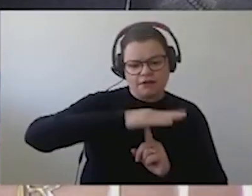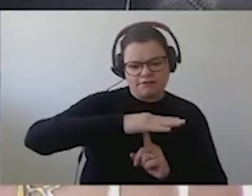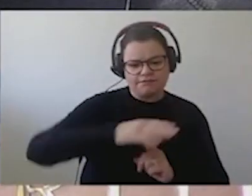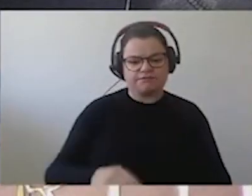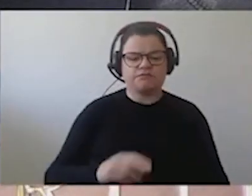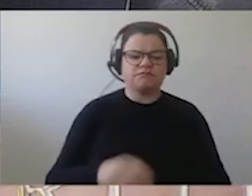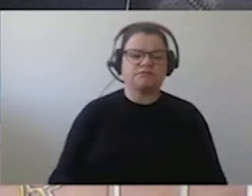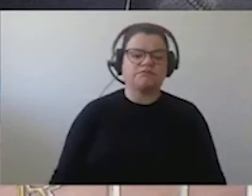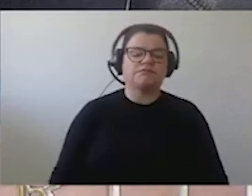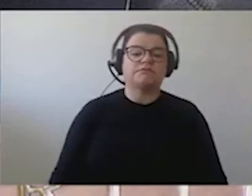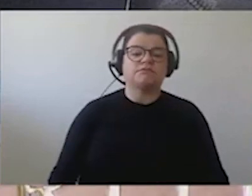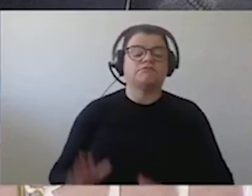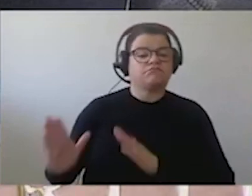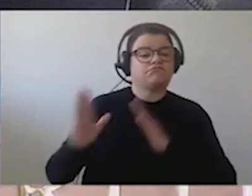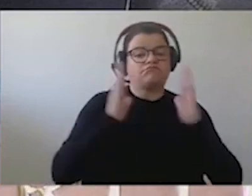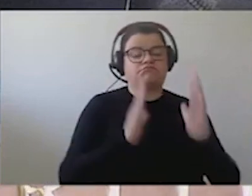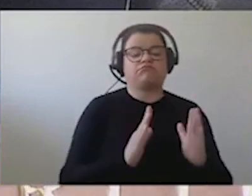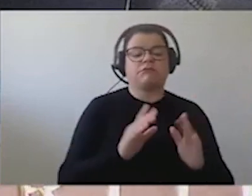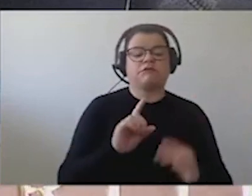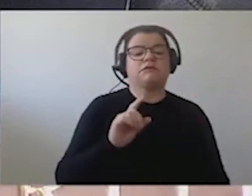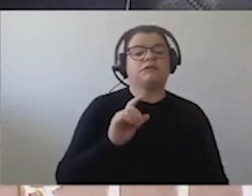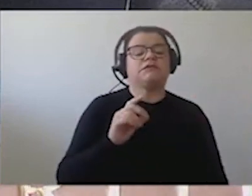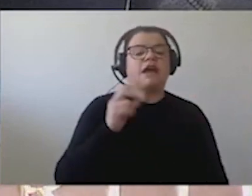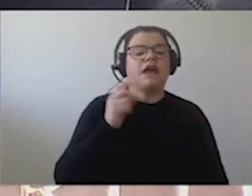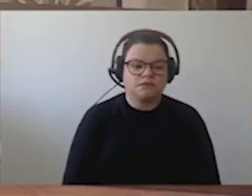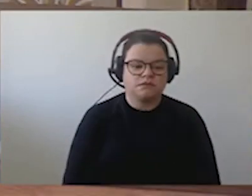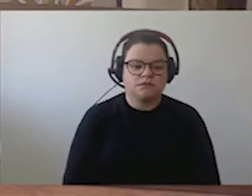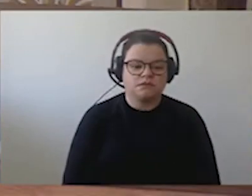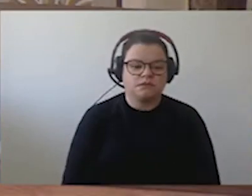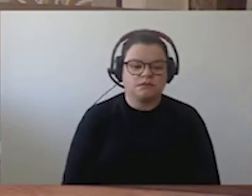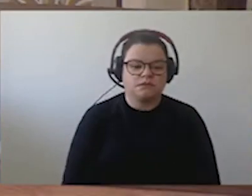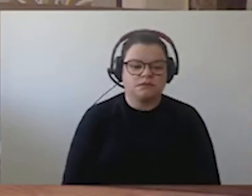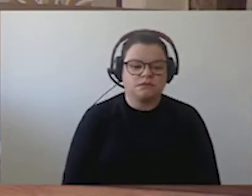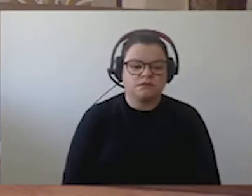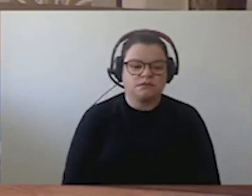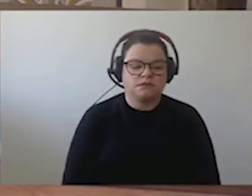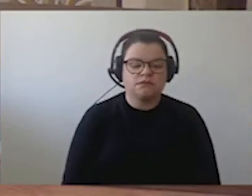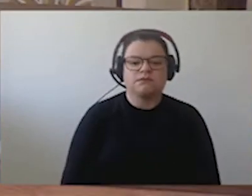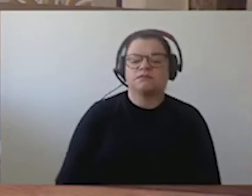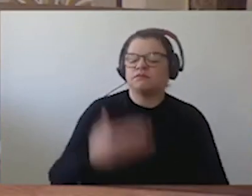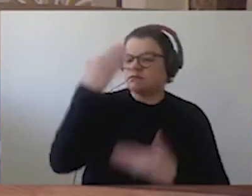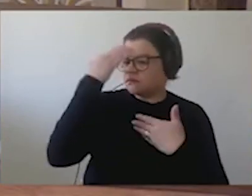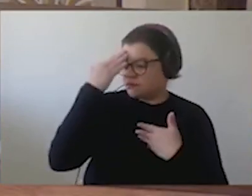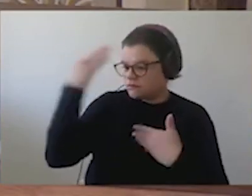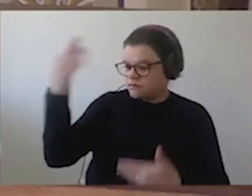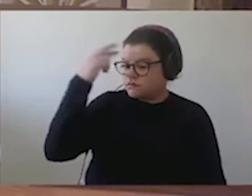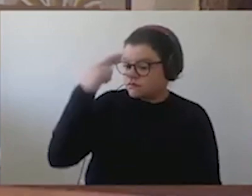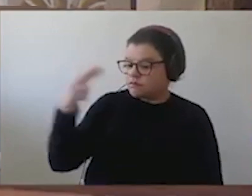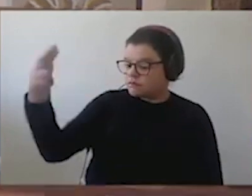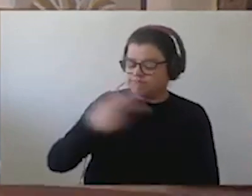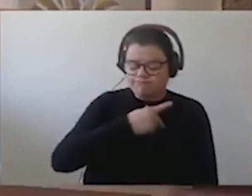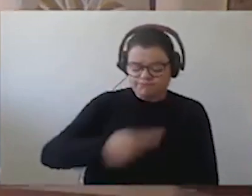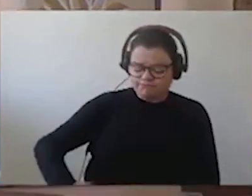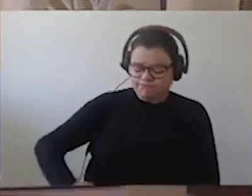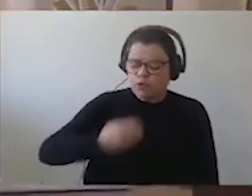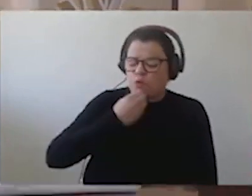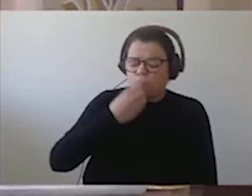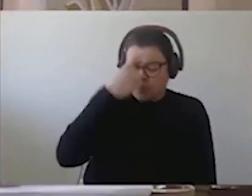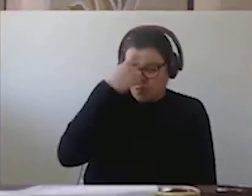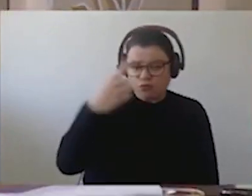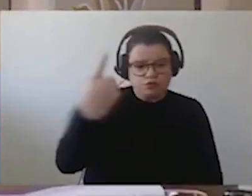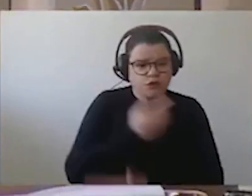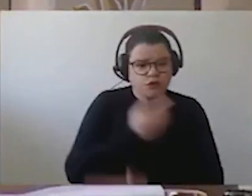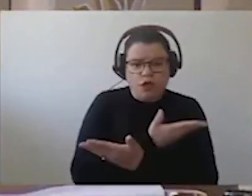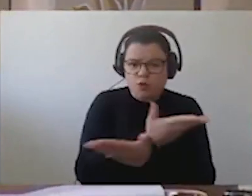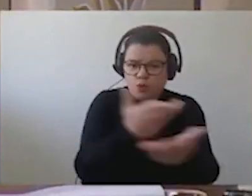Próxima vereadora inscrita, Indiara Barbosa, Partido Novo, 5 minutos. Obrigada, senhor presidente. Bom dia a todos, todos os